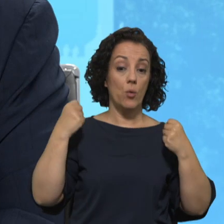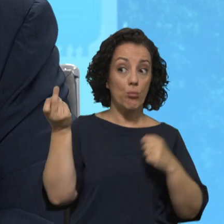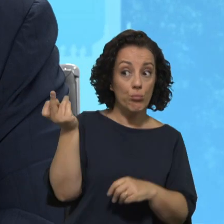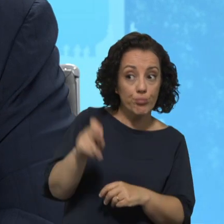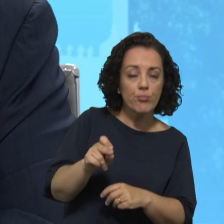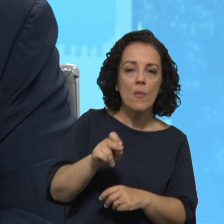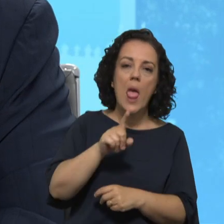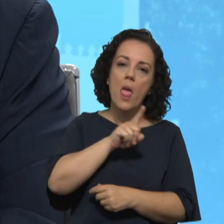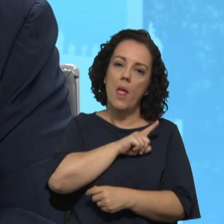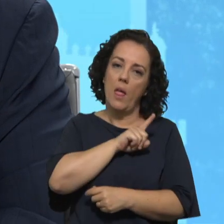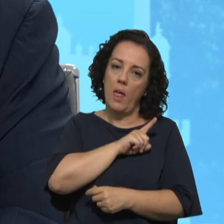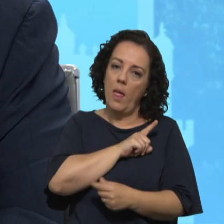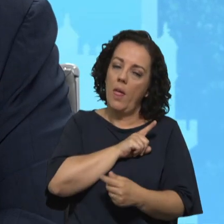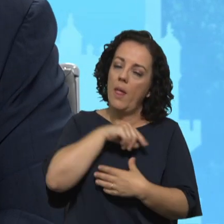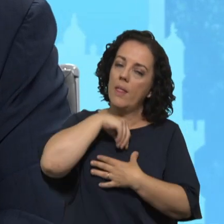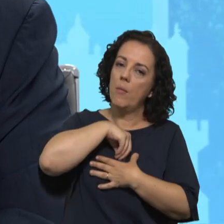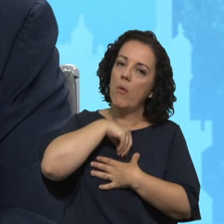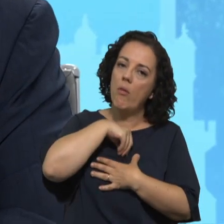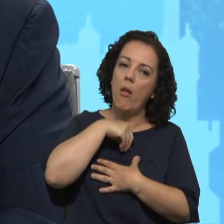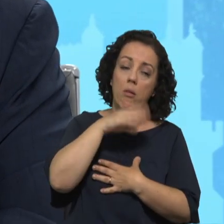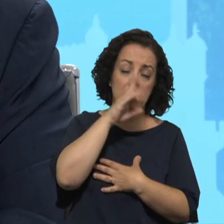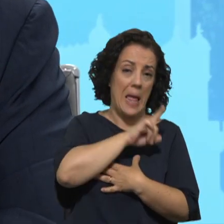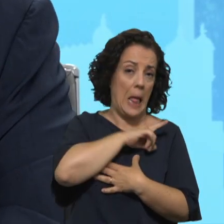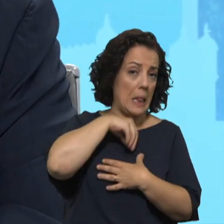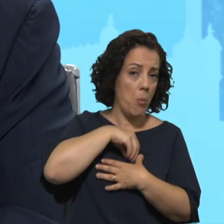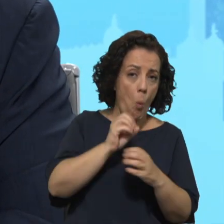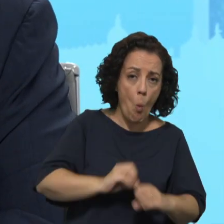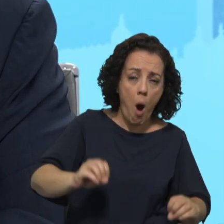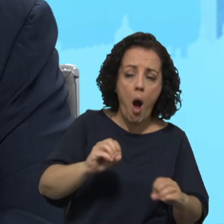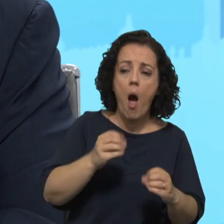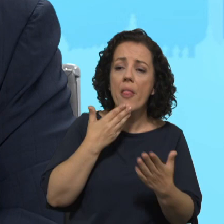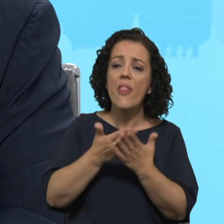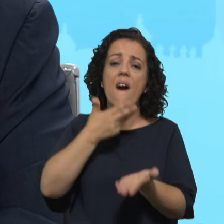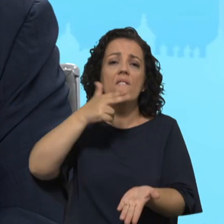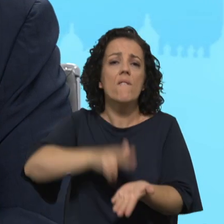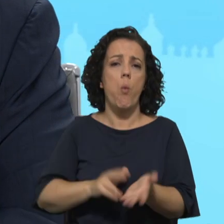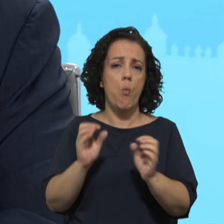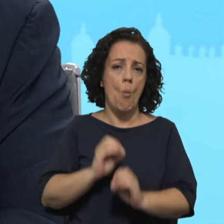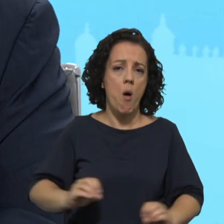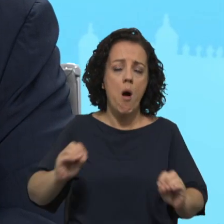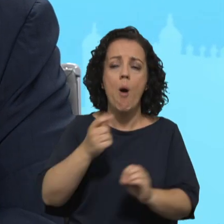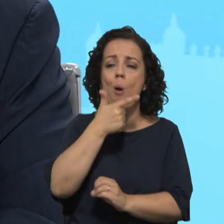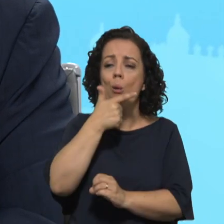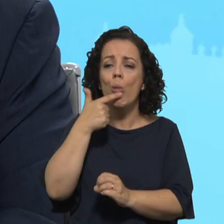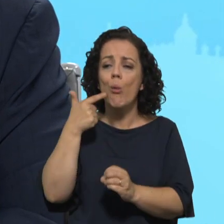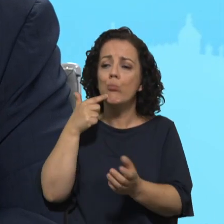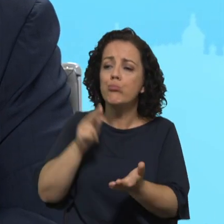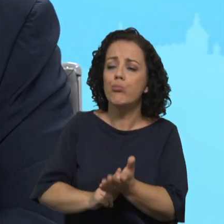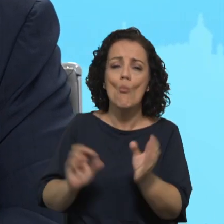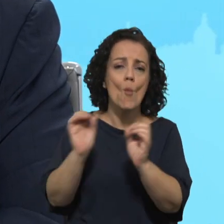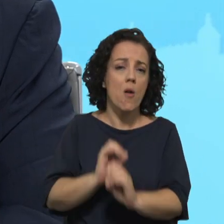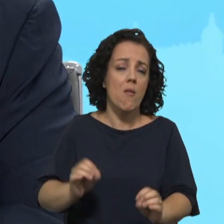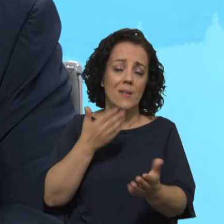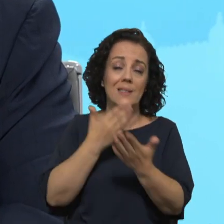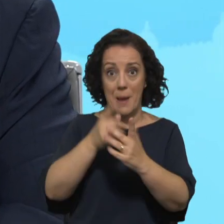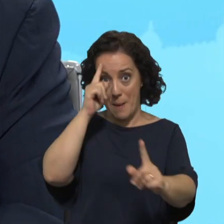Sem intimidade não há verdade, não há docilidade e a missão ficará sempre comprometida.